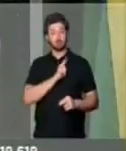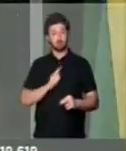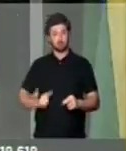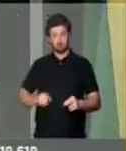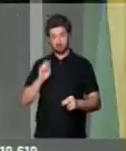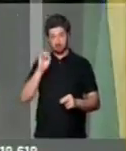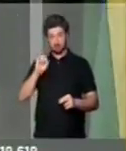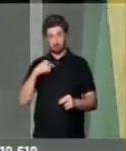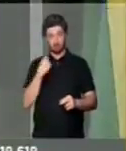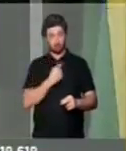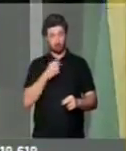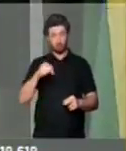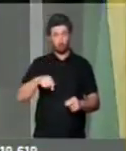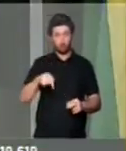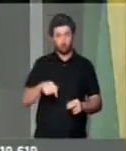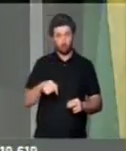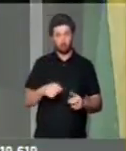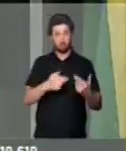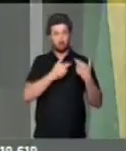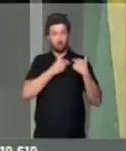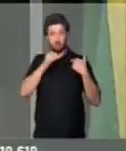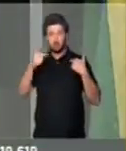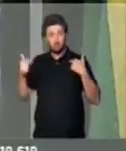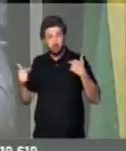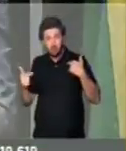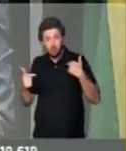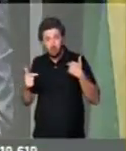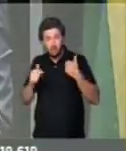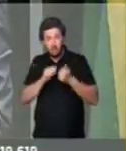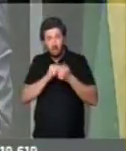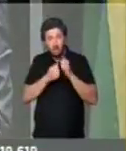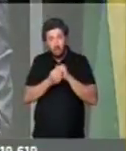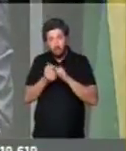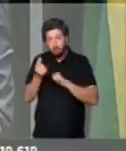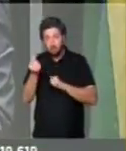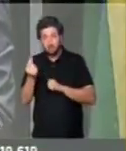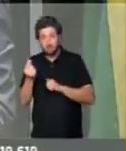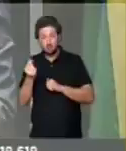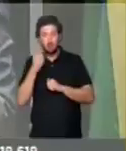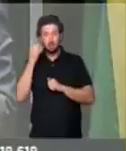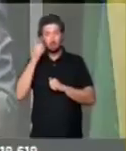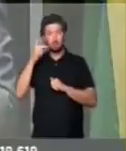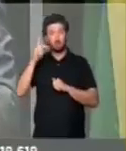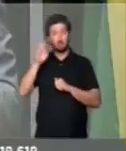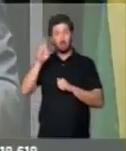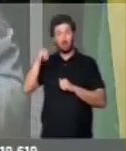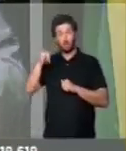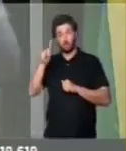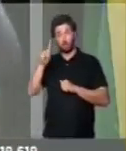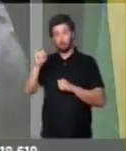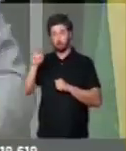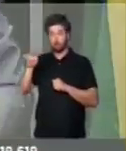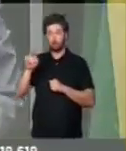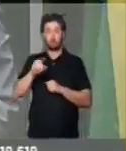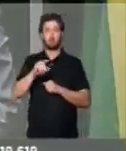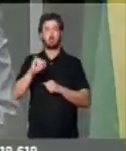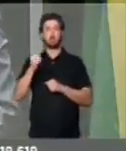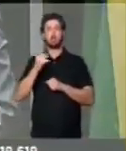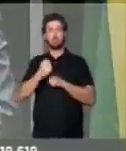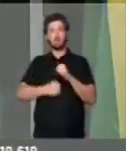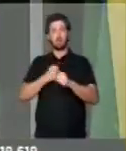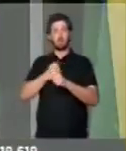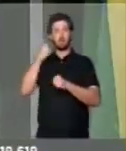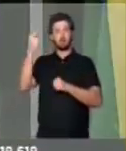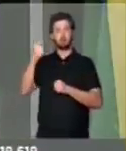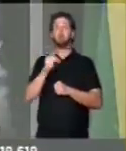governo, se nós aqui não tivermos responsabilidade de fazer o ajuste fiscal, deputado Perondi, quando chegar janeiro do ano que